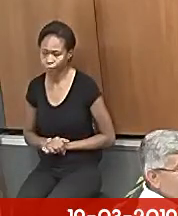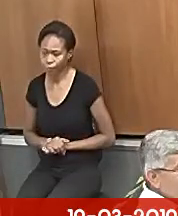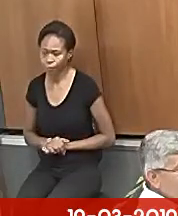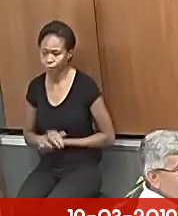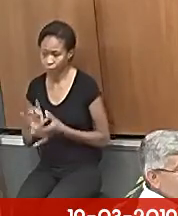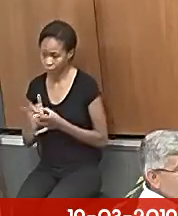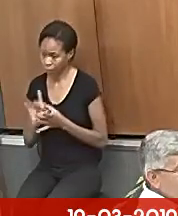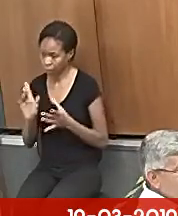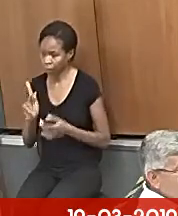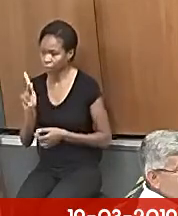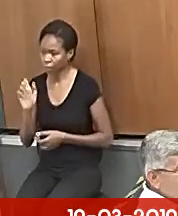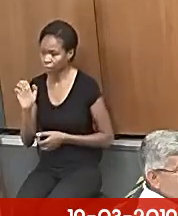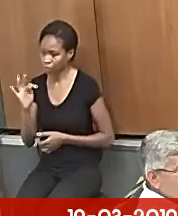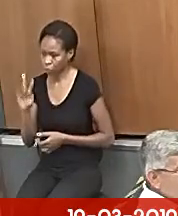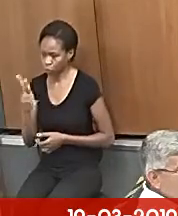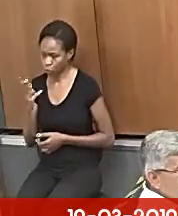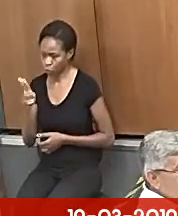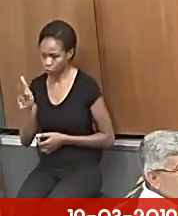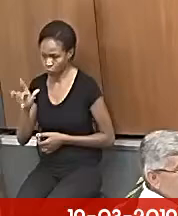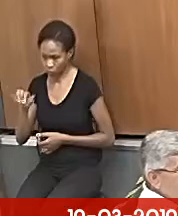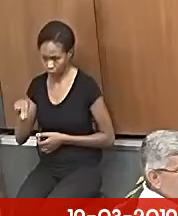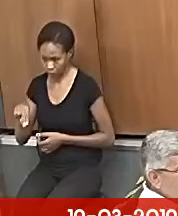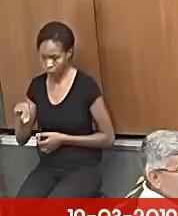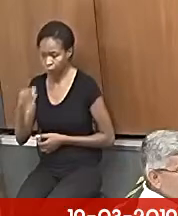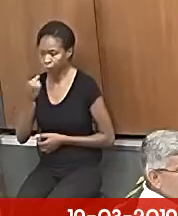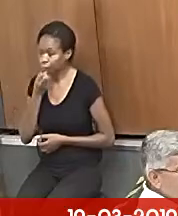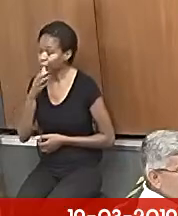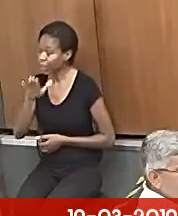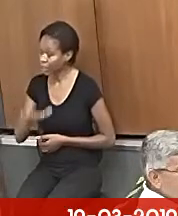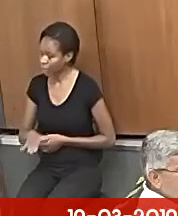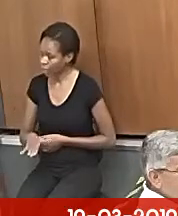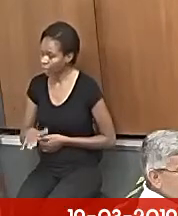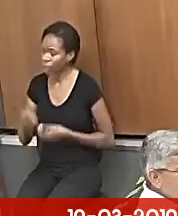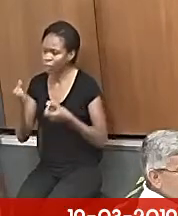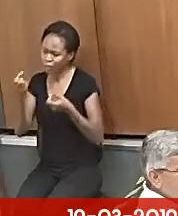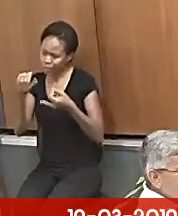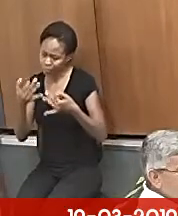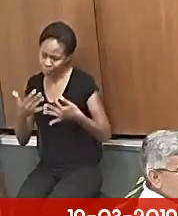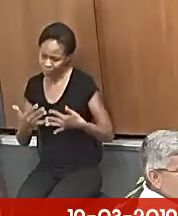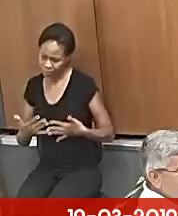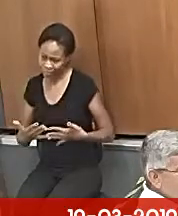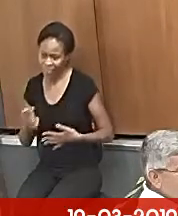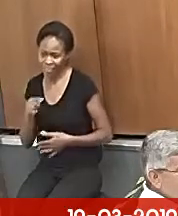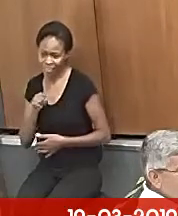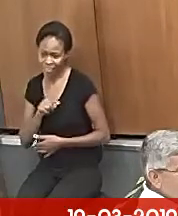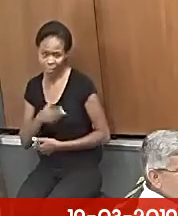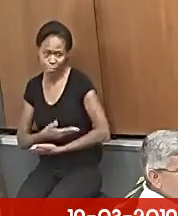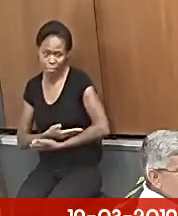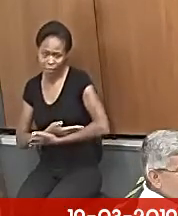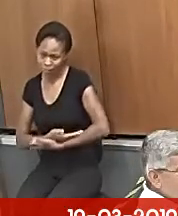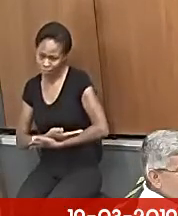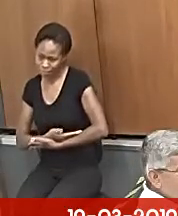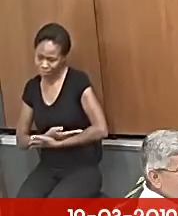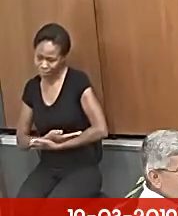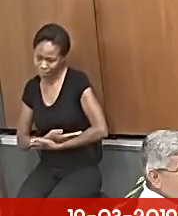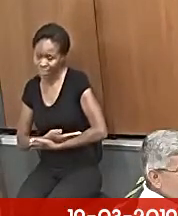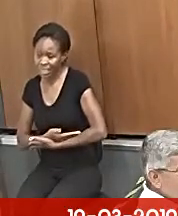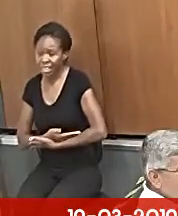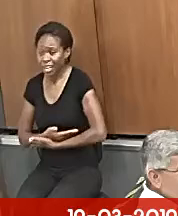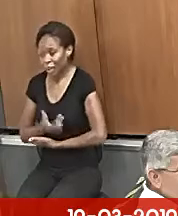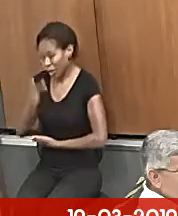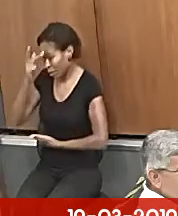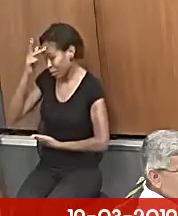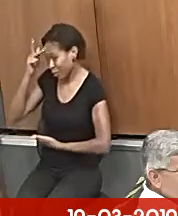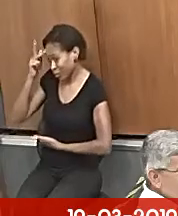mais pertinho ficar a mocinha quietinha quem ia ficar com ela mas não